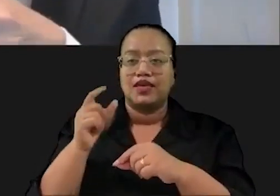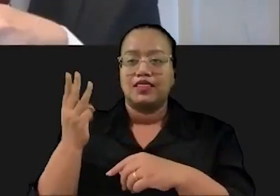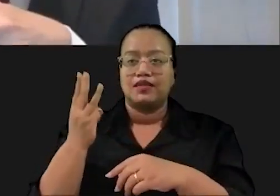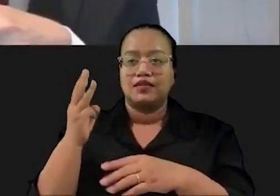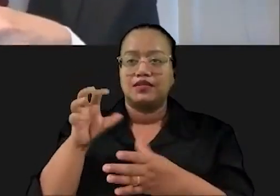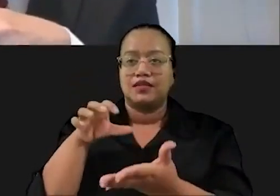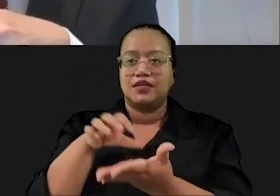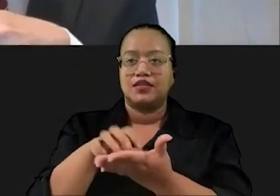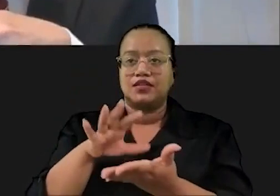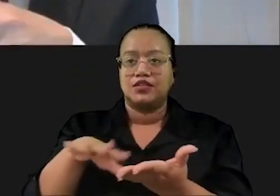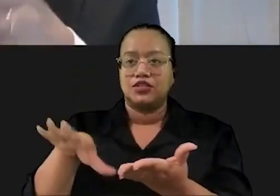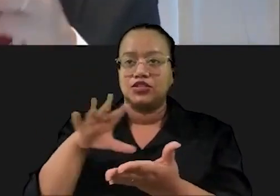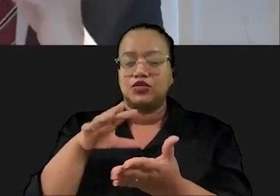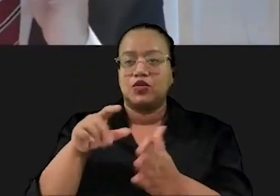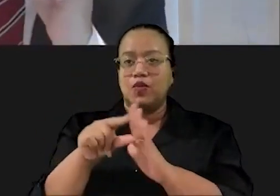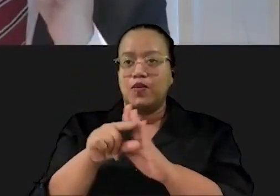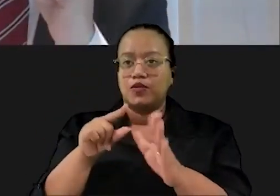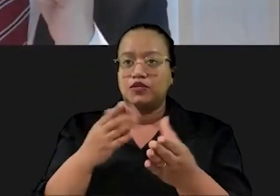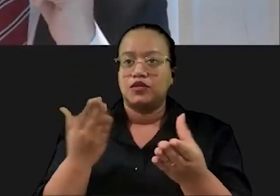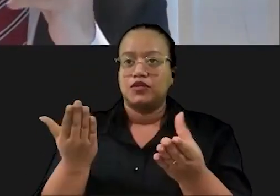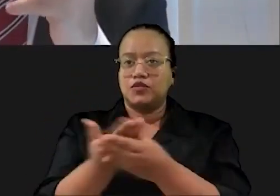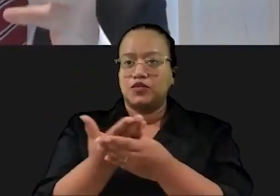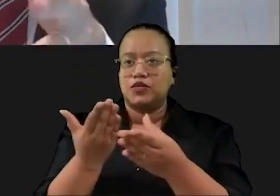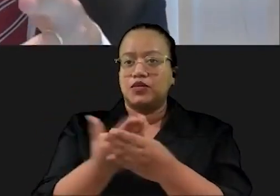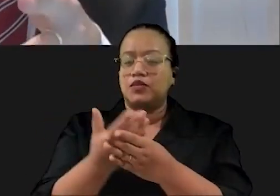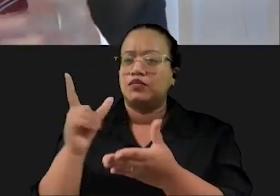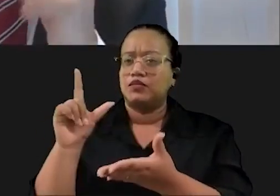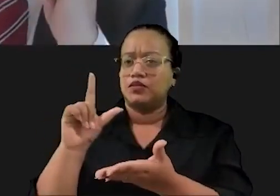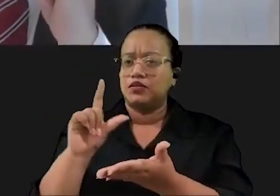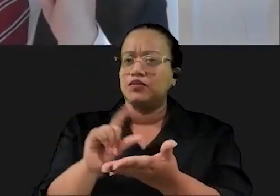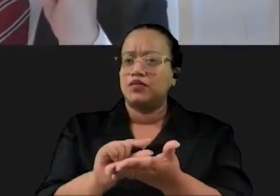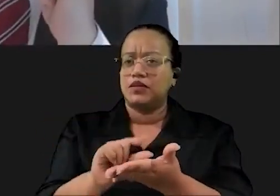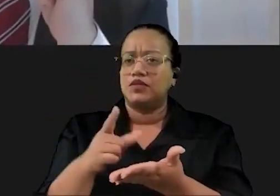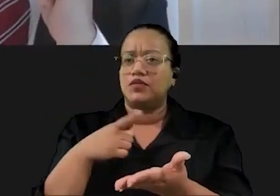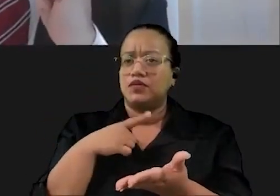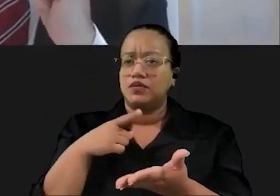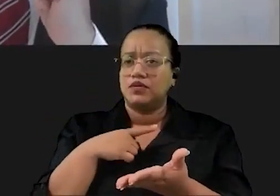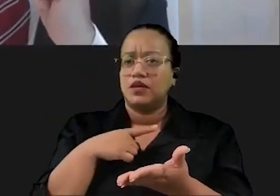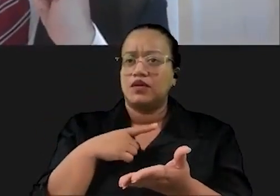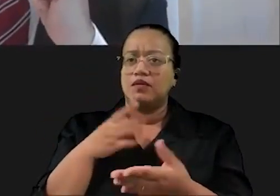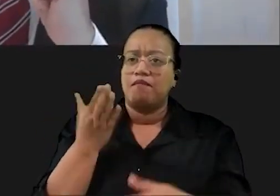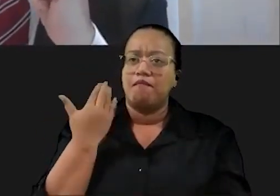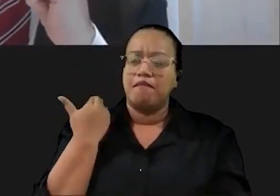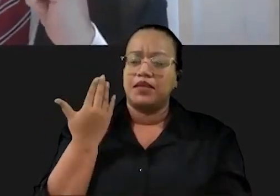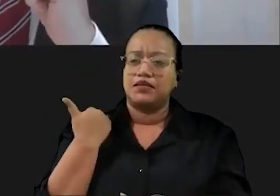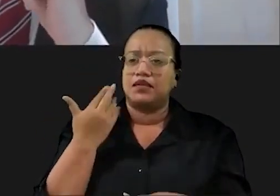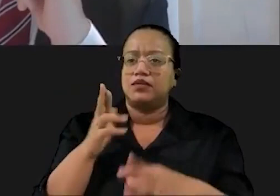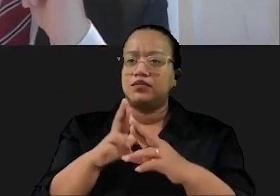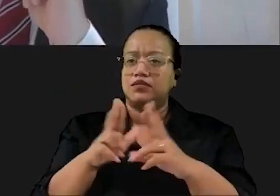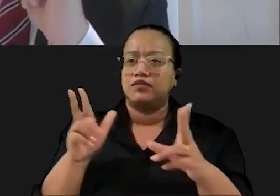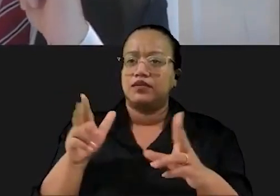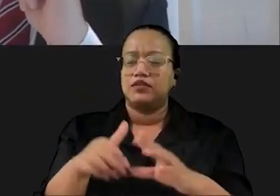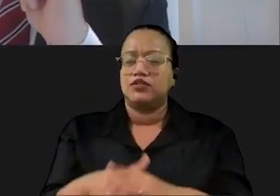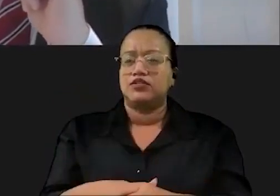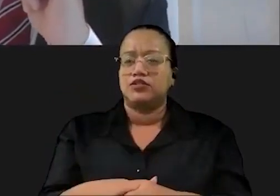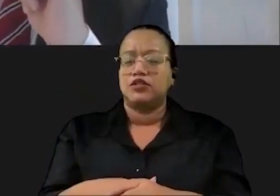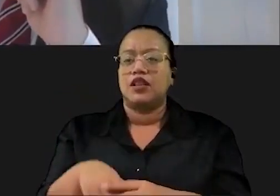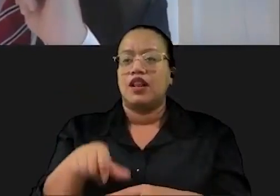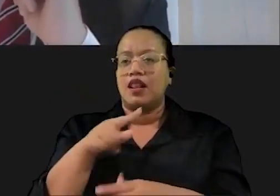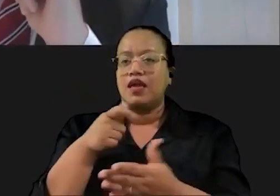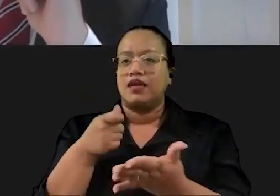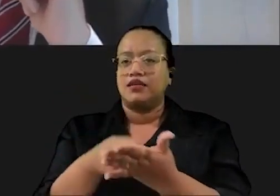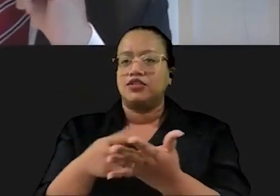comparação àquilo que existia nesse estado. A partir do momento dessa exigência, o número de ajuizamentos